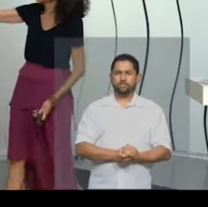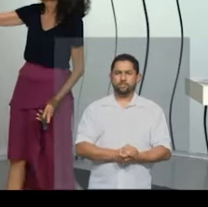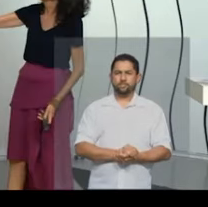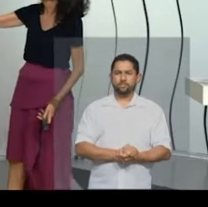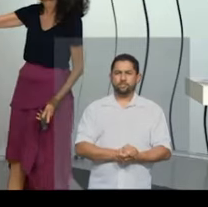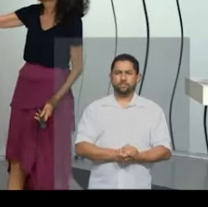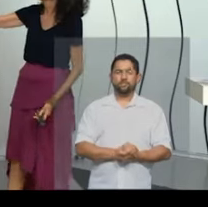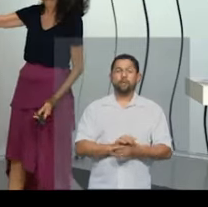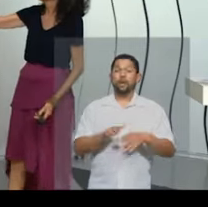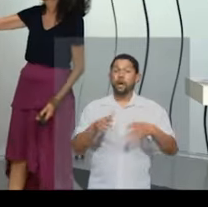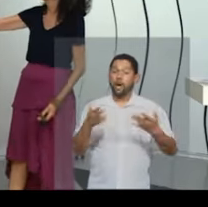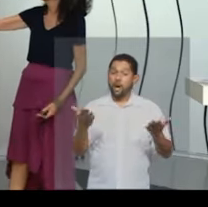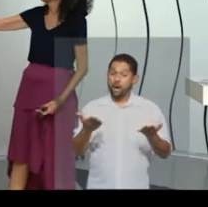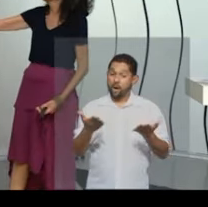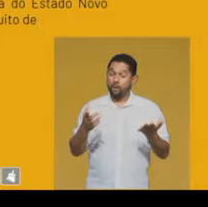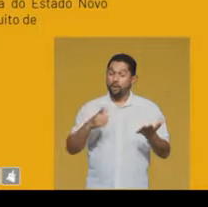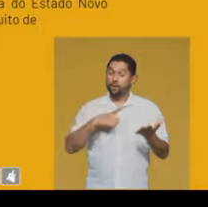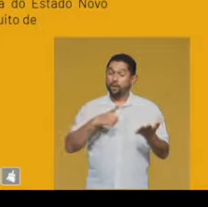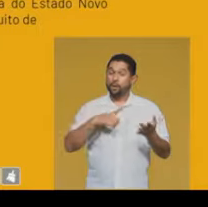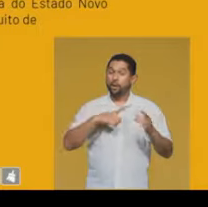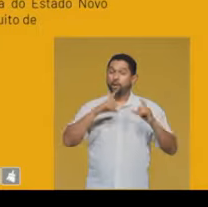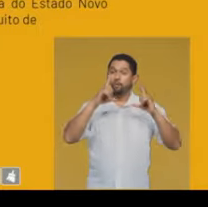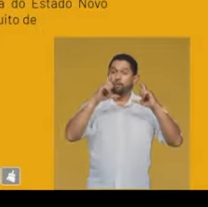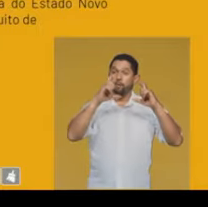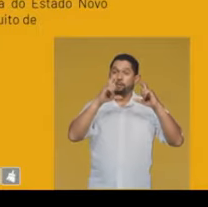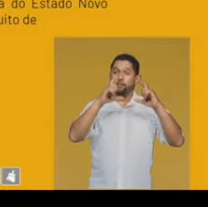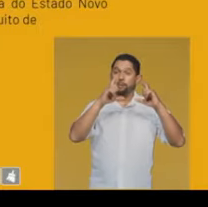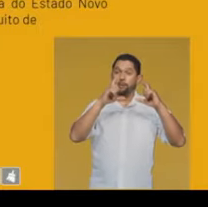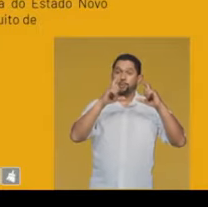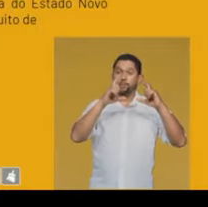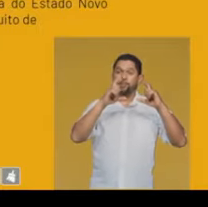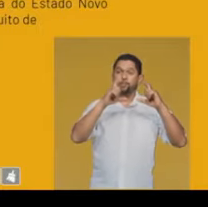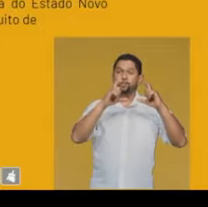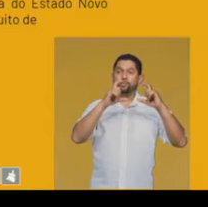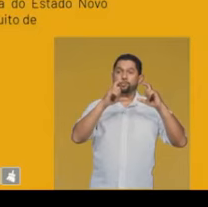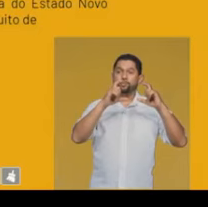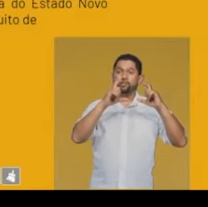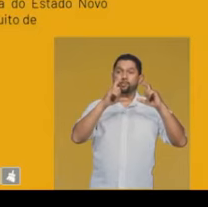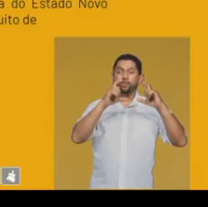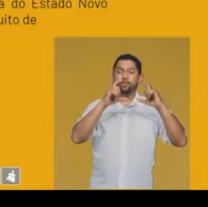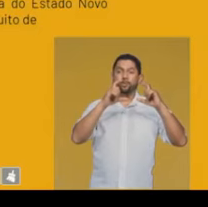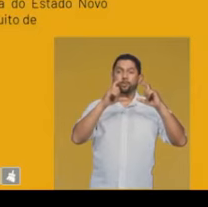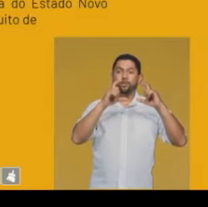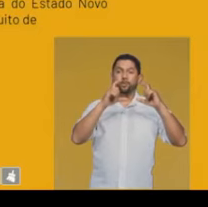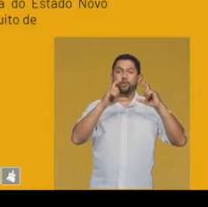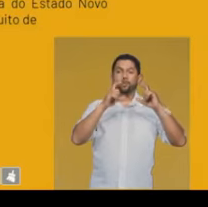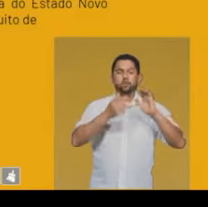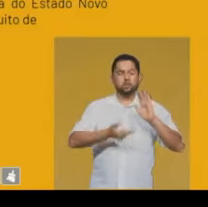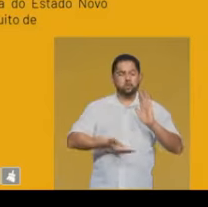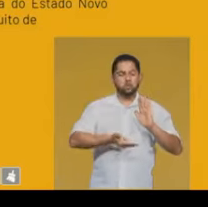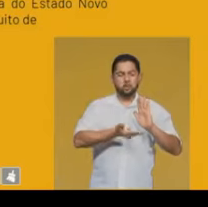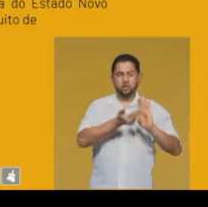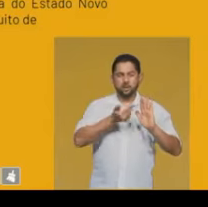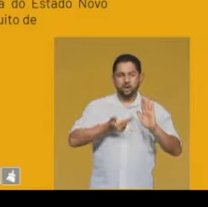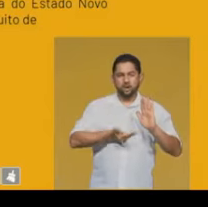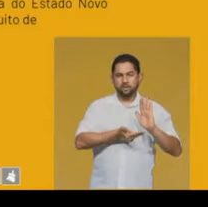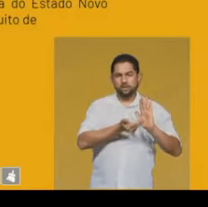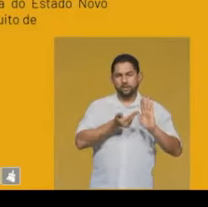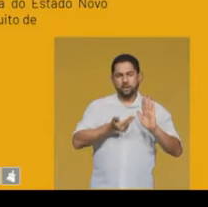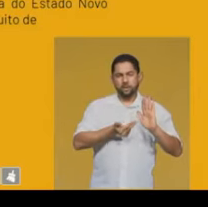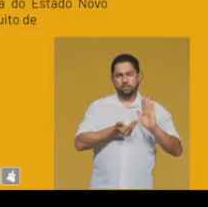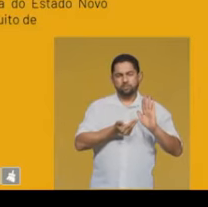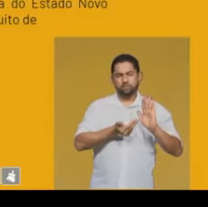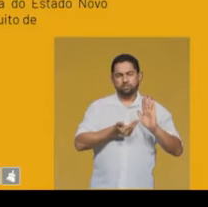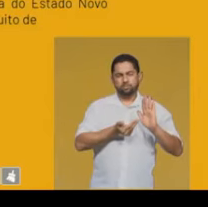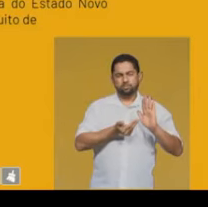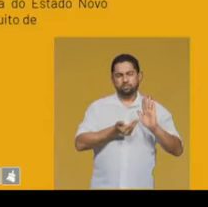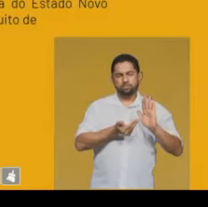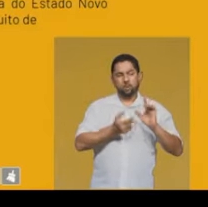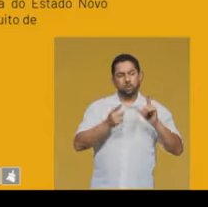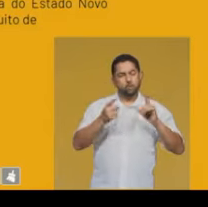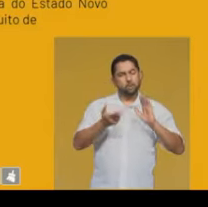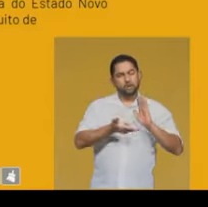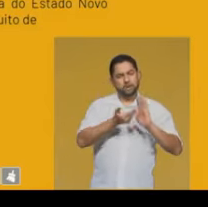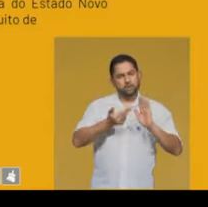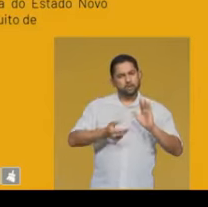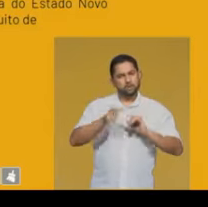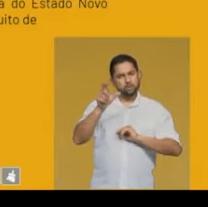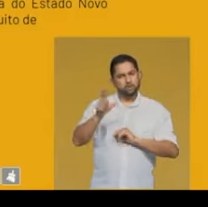No caso aqui, nós temos um desenho, né? Se você souber